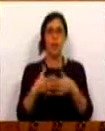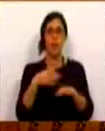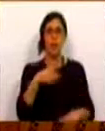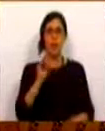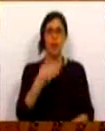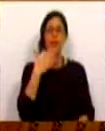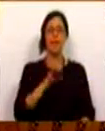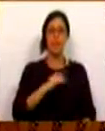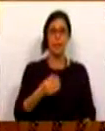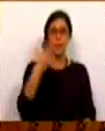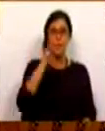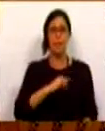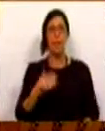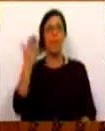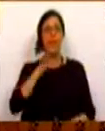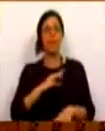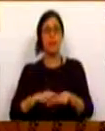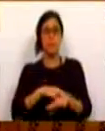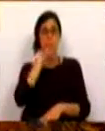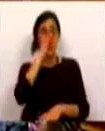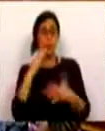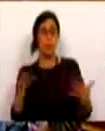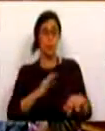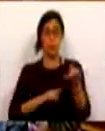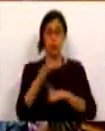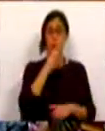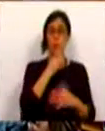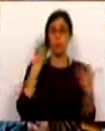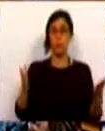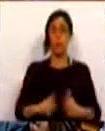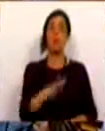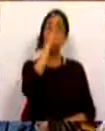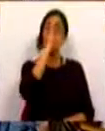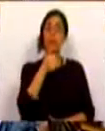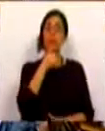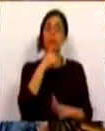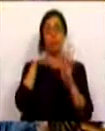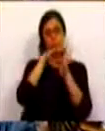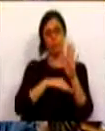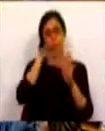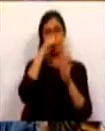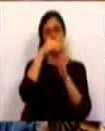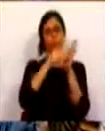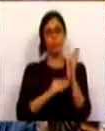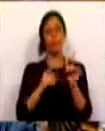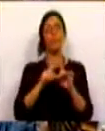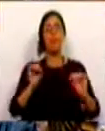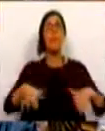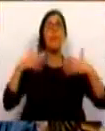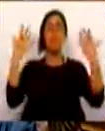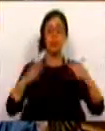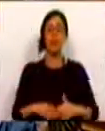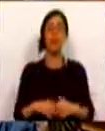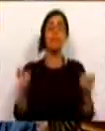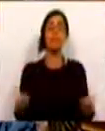Muito obrigado, Sr. Presidente, Sr. Presidente, Srs. Membros do Governo, Srs. e Srs. Deputados. O Governo estabeleceu no seu programa de Governo com prioridade